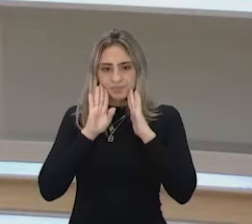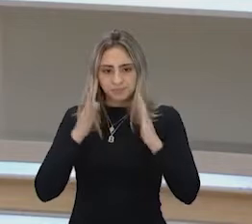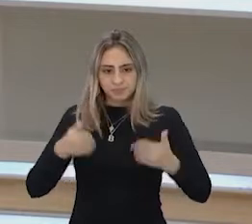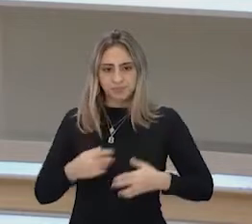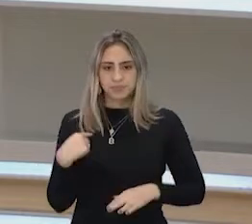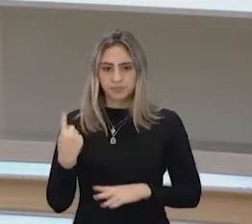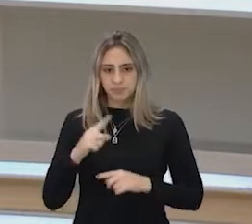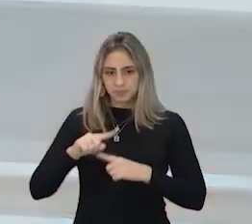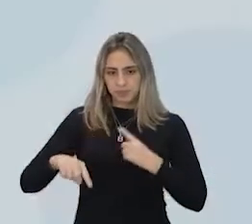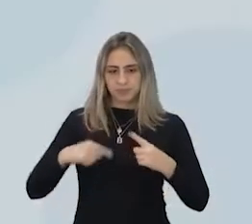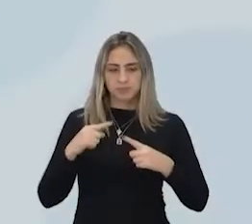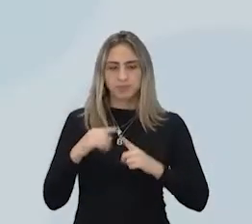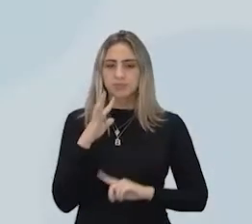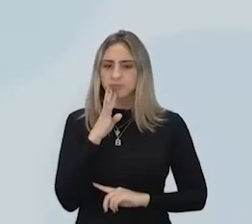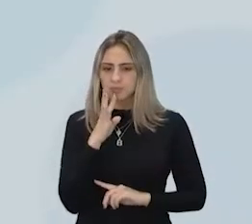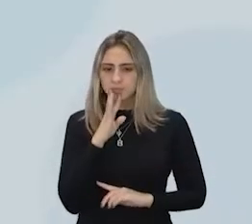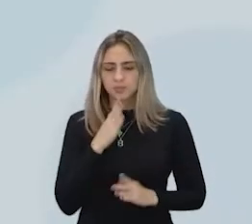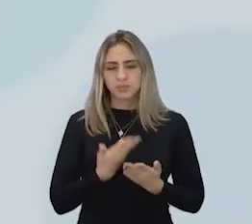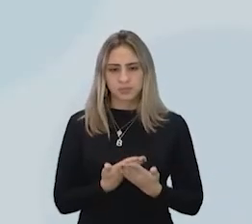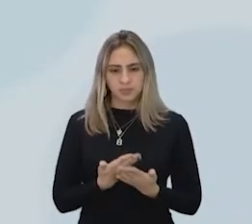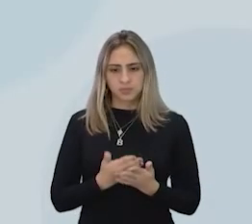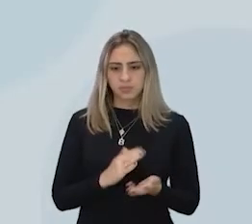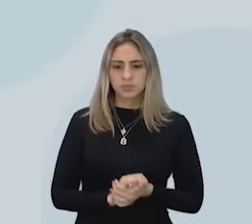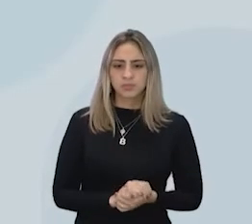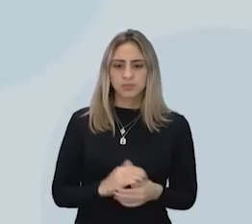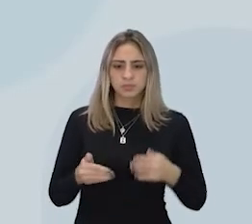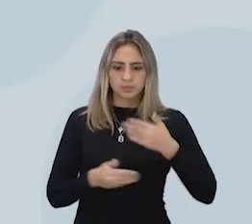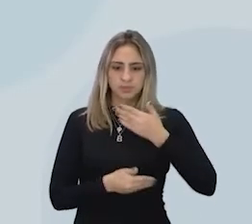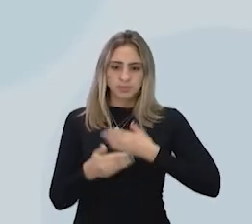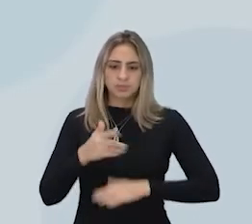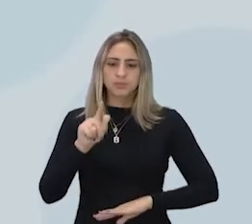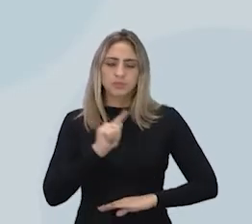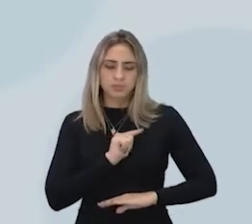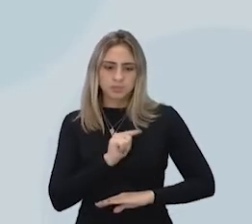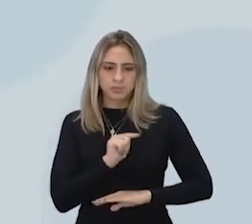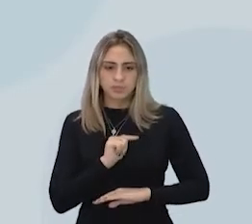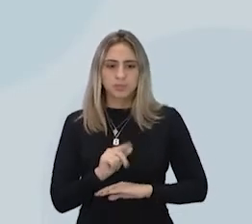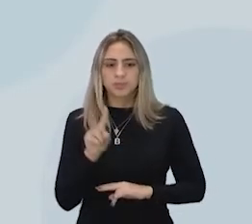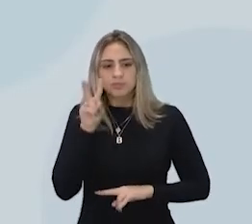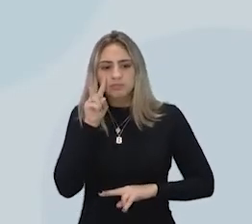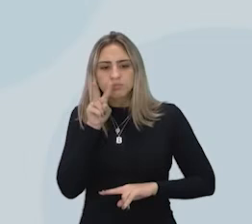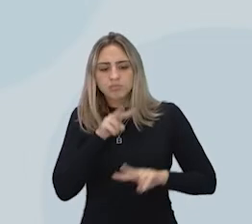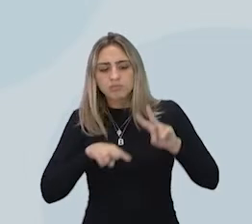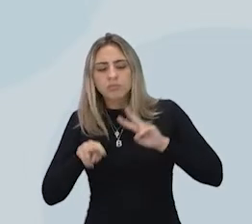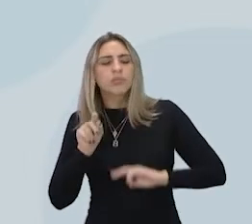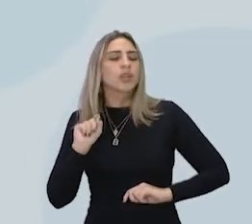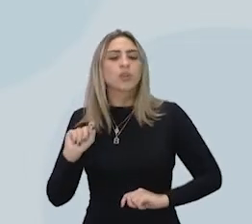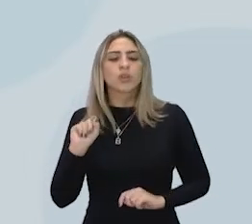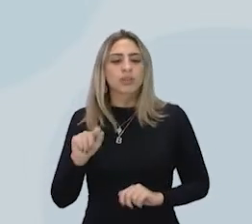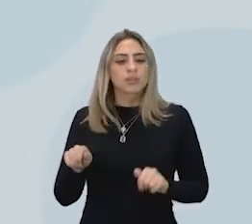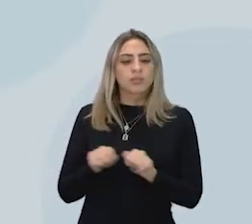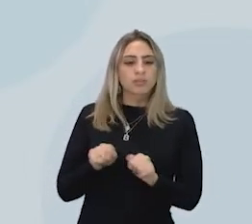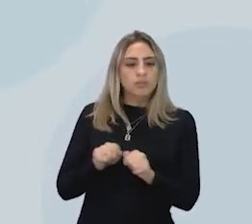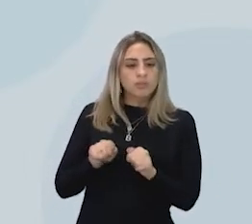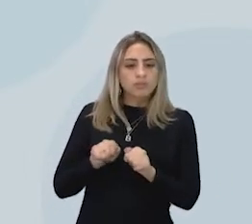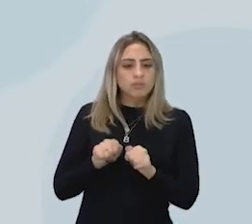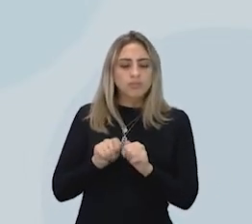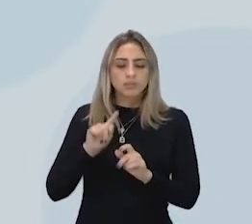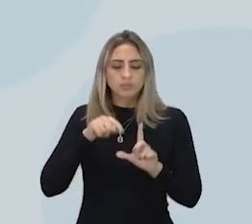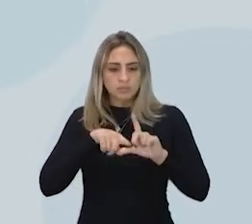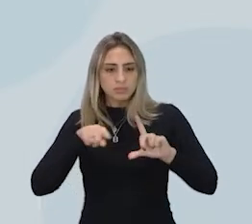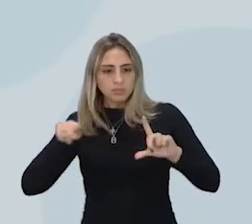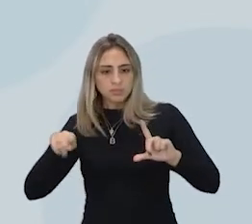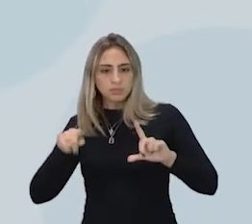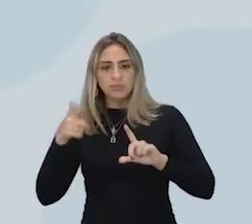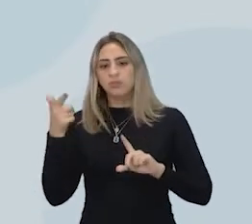nosso objeto de conhecimento, objeto de estudos, na telinha a gente está querendo aí observar, né, fazer a construção, interpretar